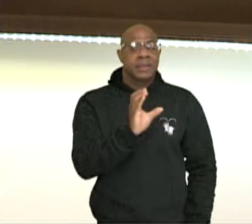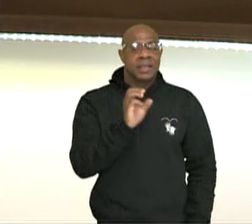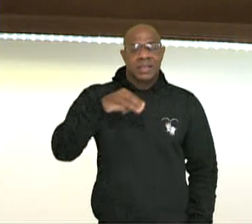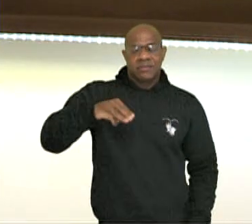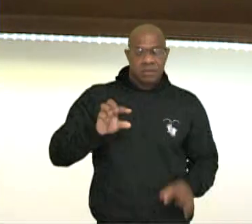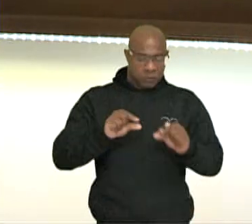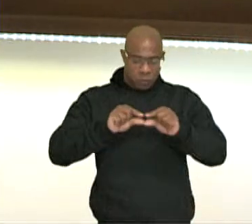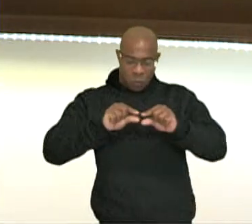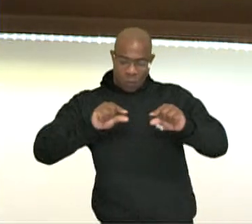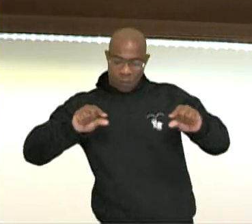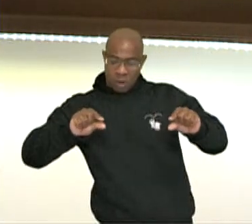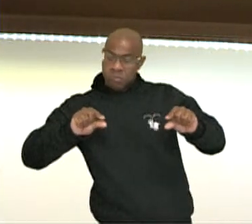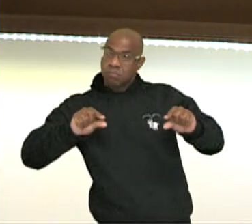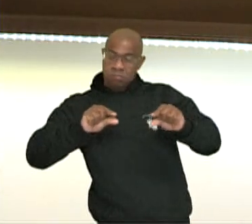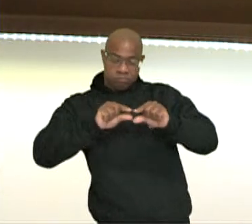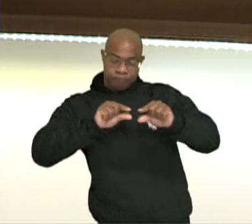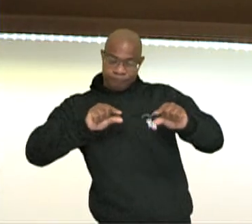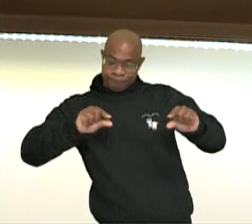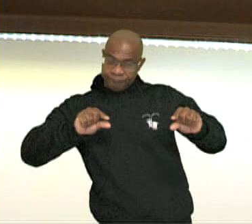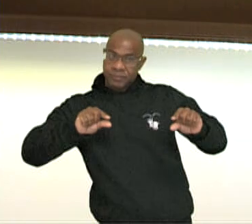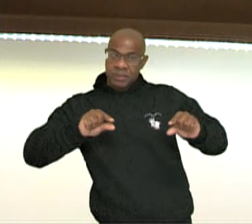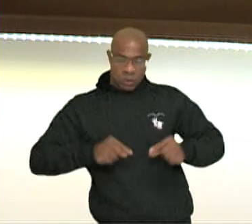ok? Muito bem.